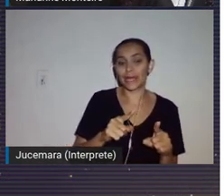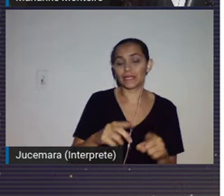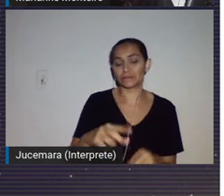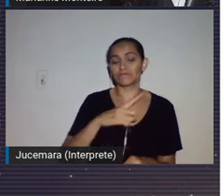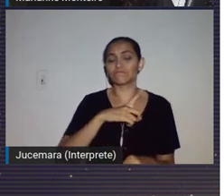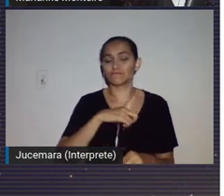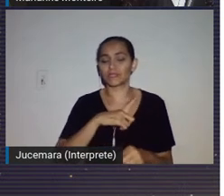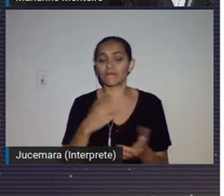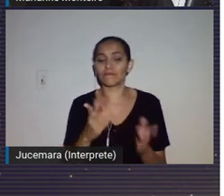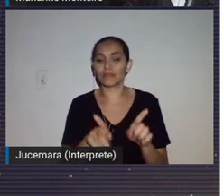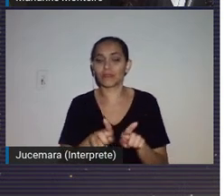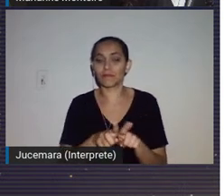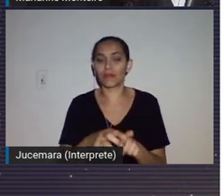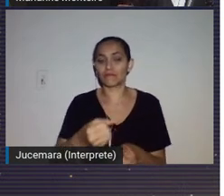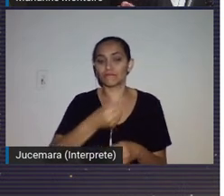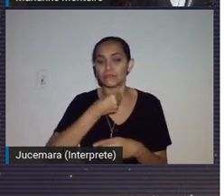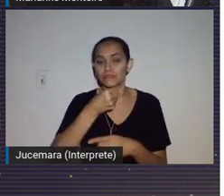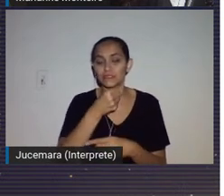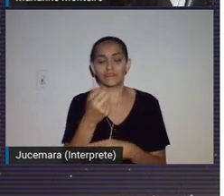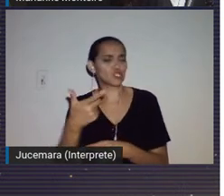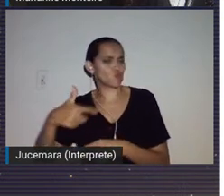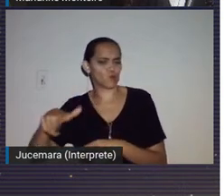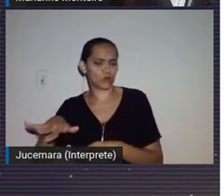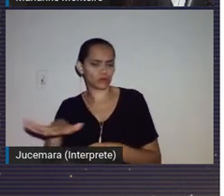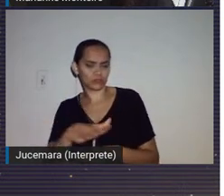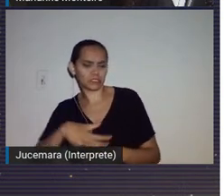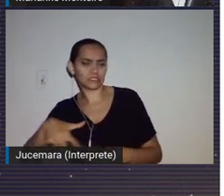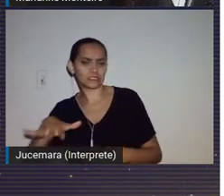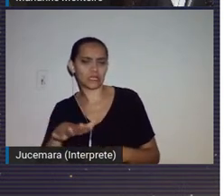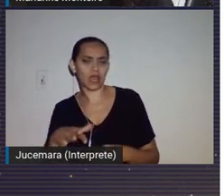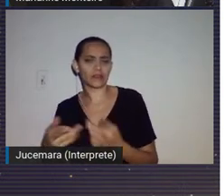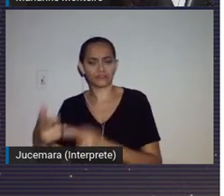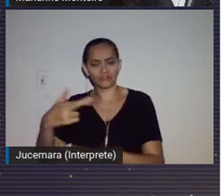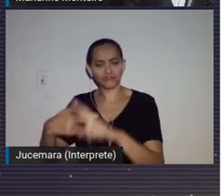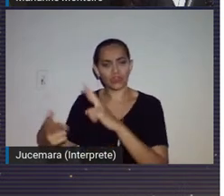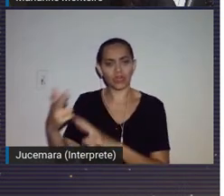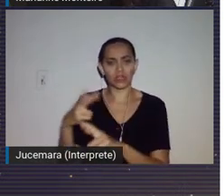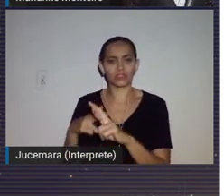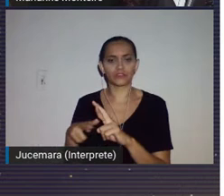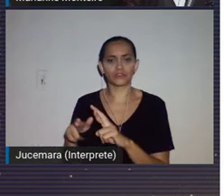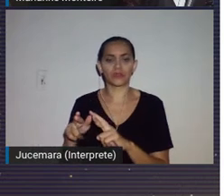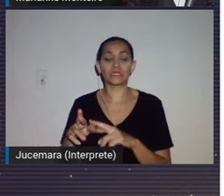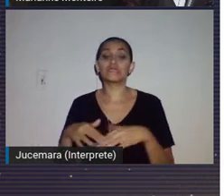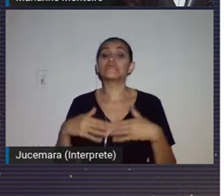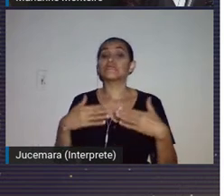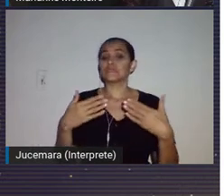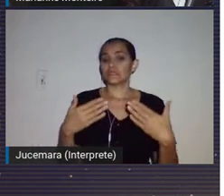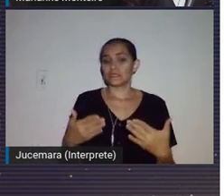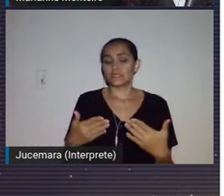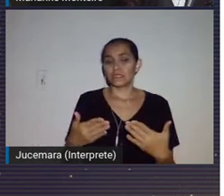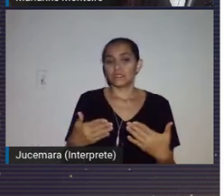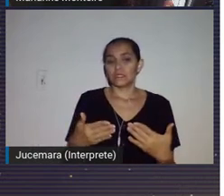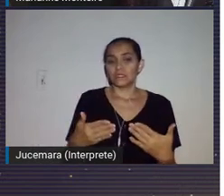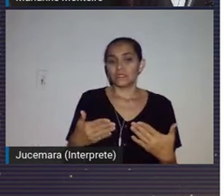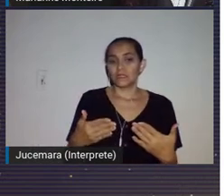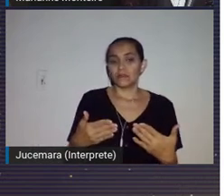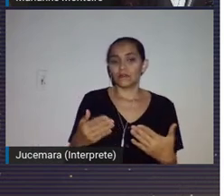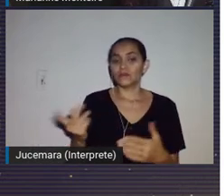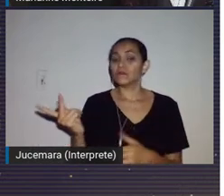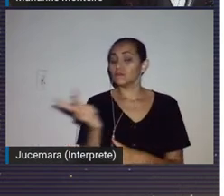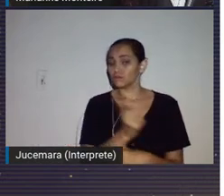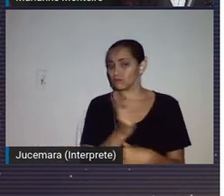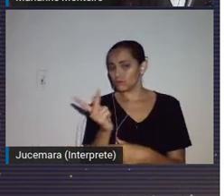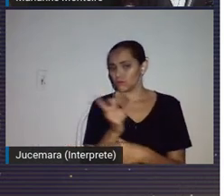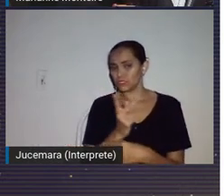também para trabalhar na parte de relações com desenvolvedores do time do TensorFlow, que é um framework para deep learning,